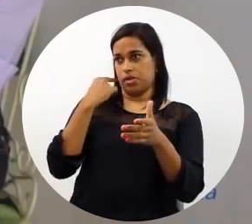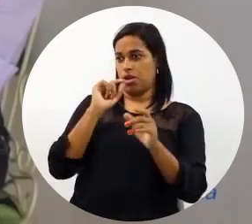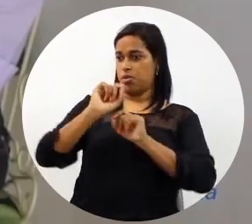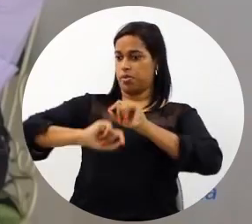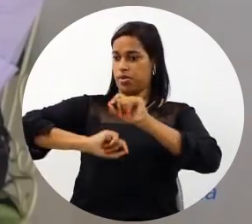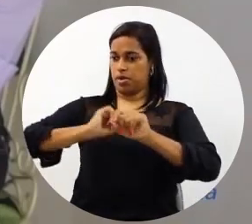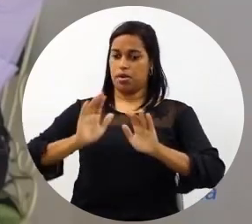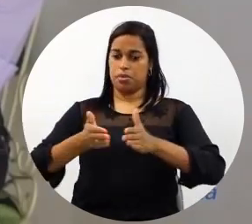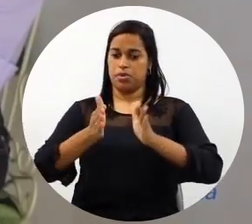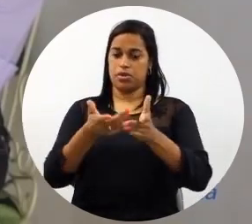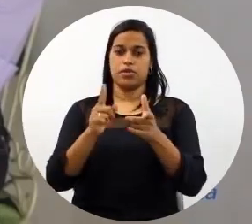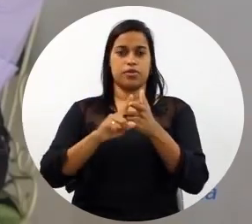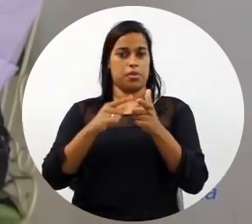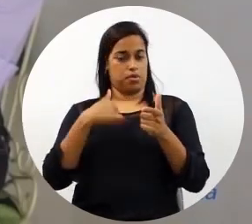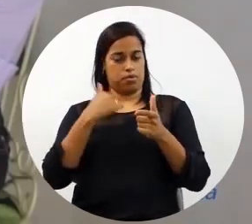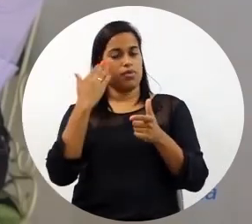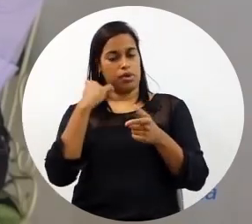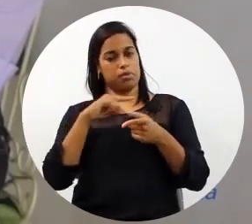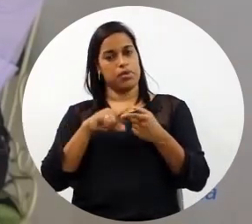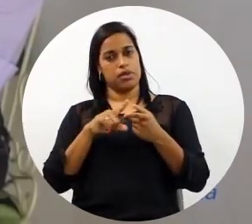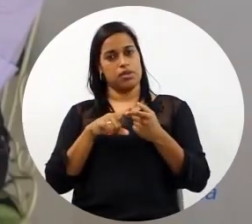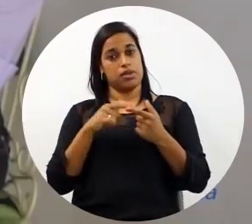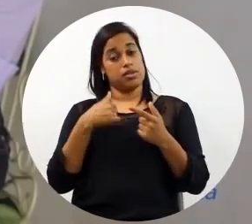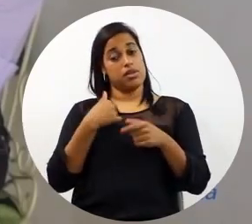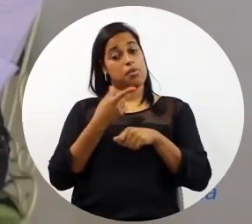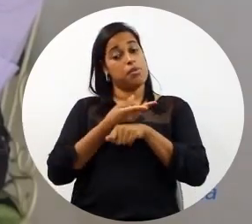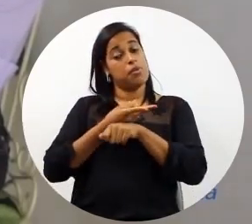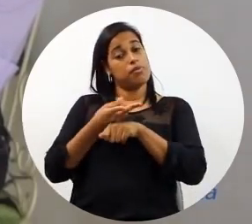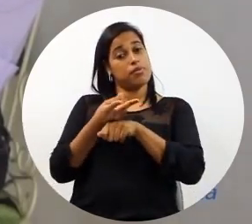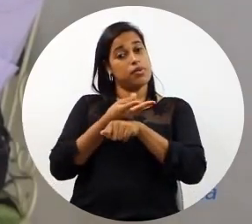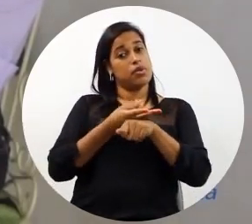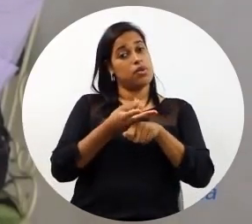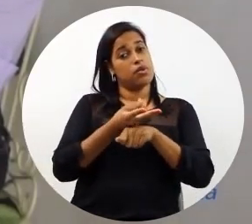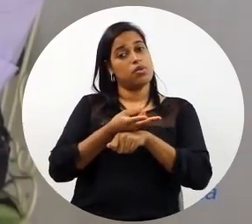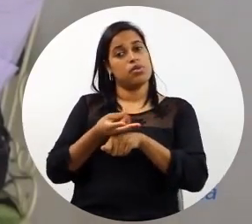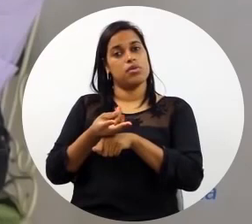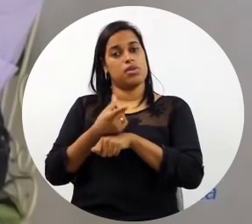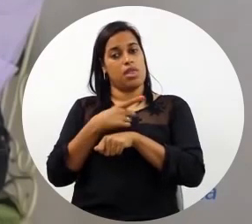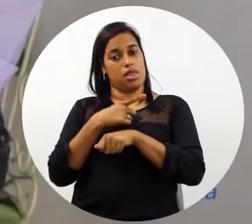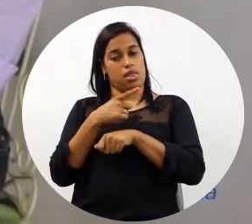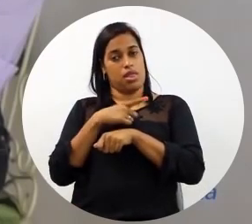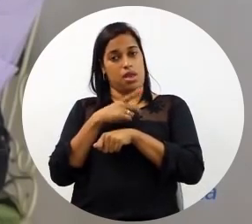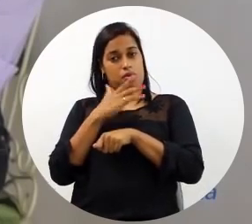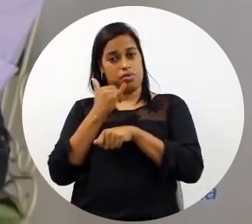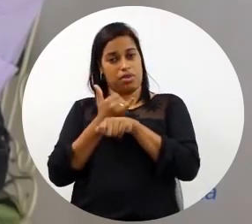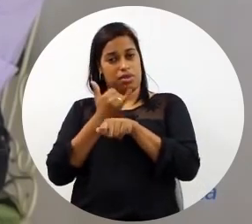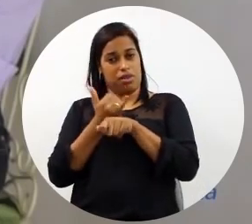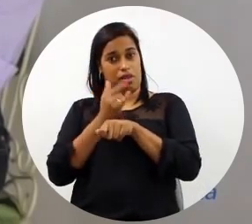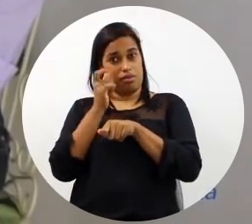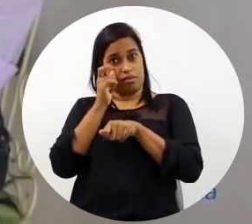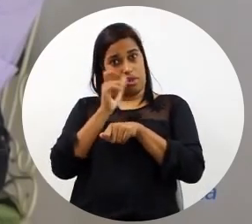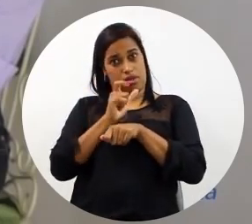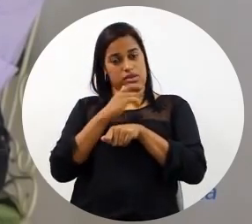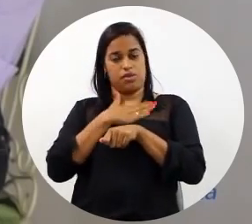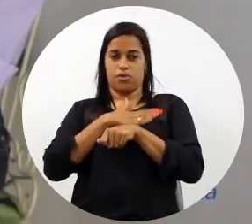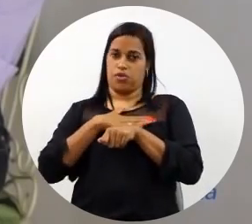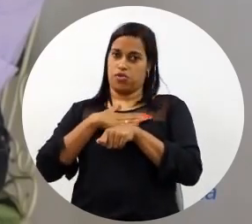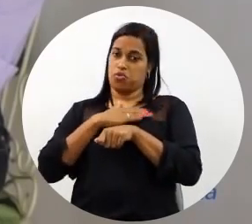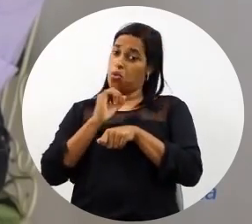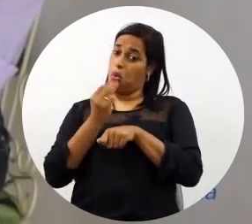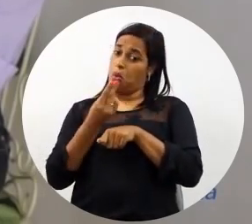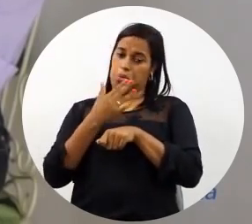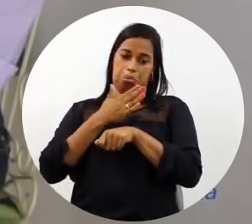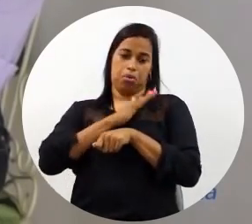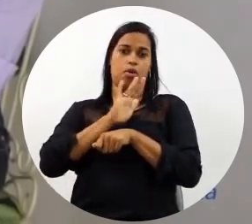o que é que me motiva, eu digo, eu também sei. Sei porque procuro. E aí tem uma coisa, tem um teste muito interessante. Eu gosto ou não